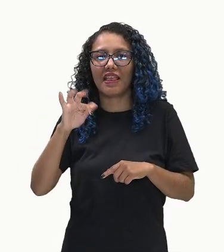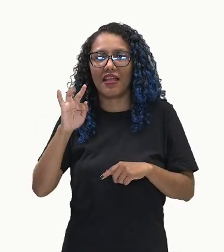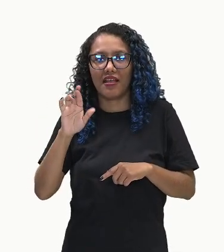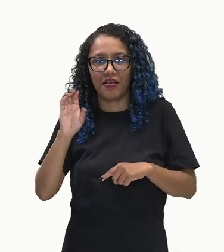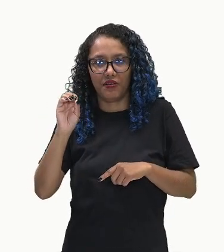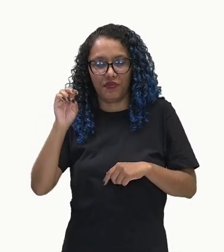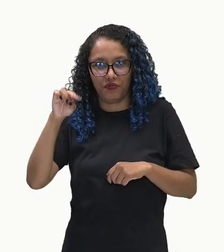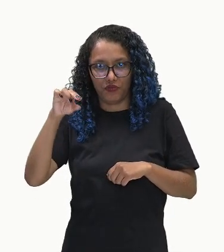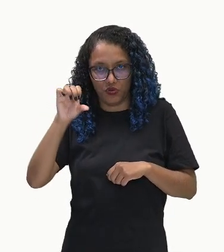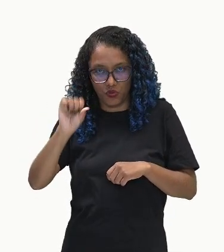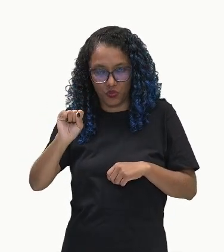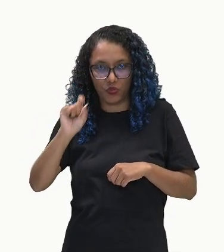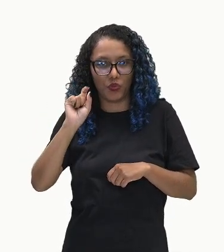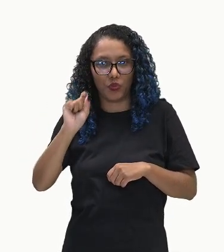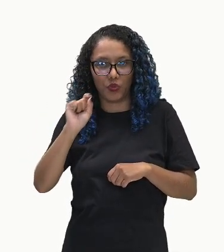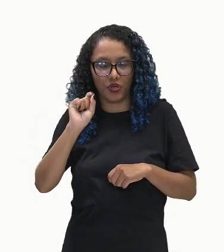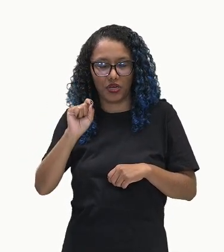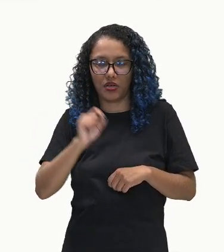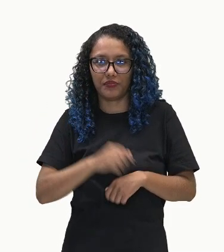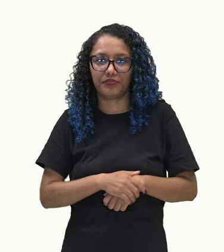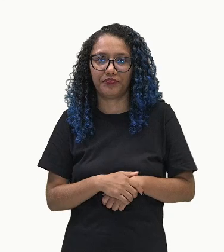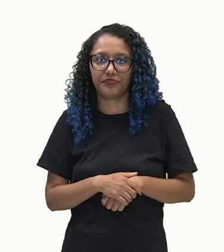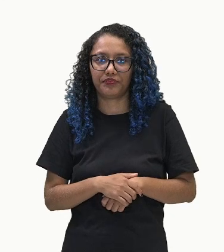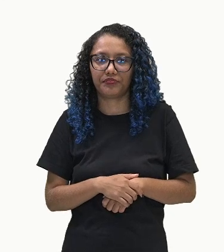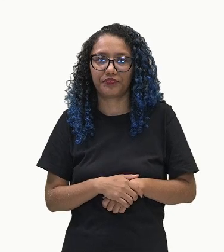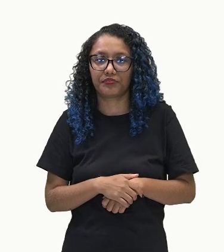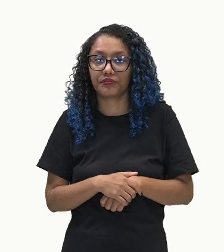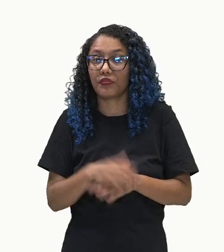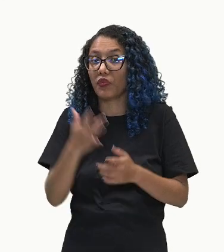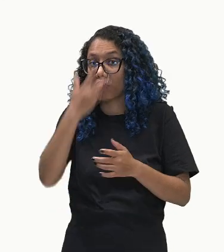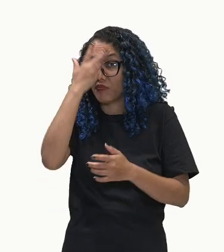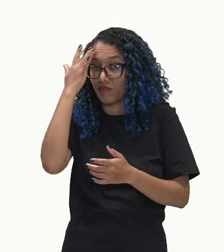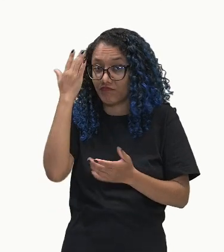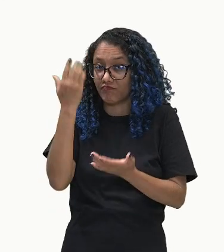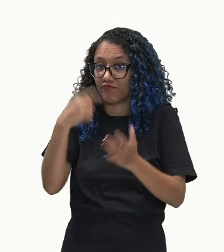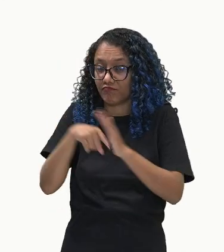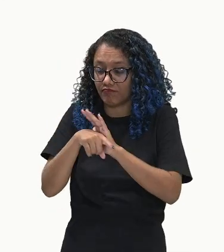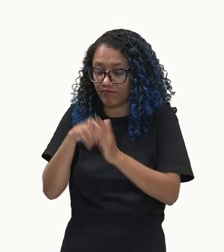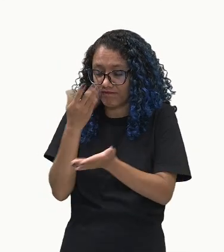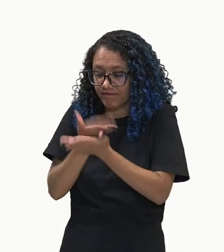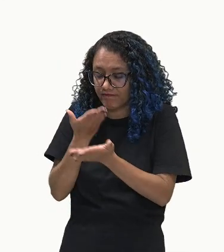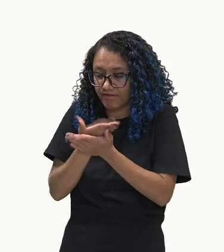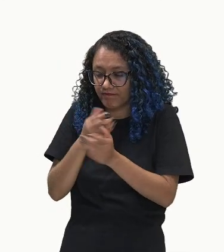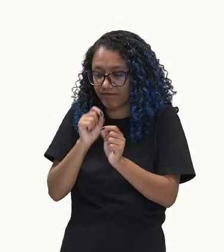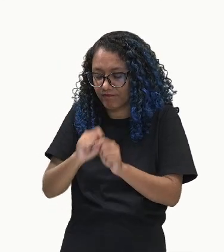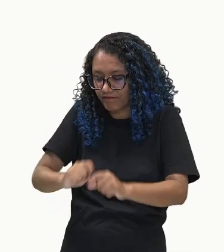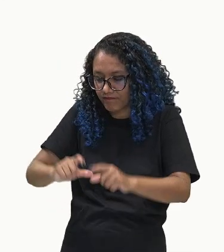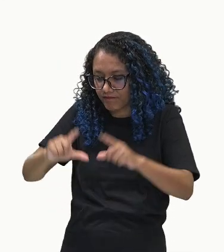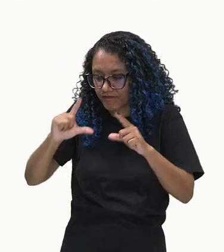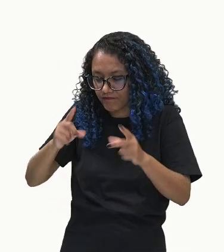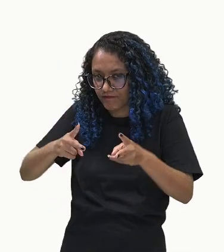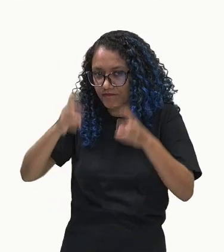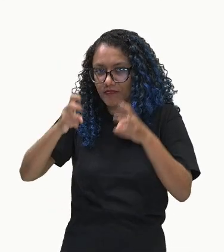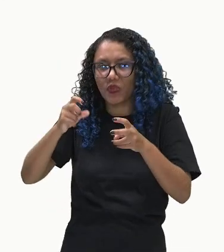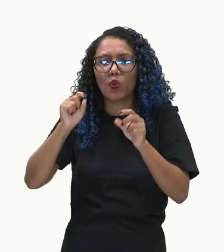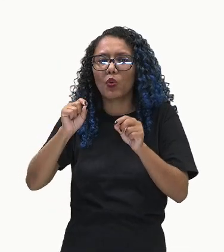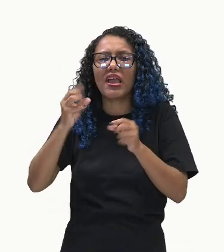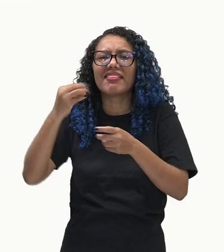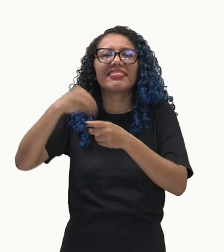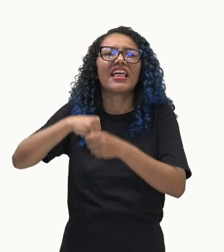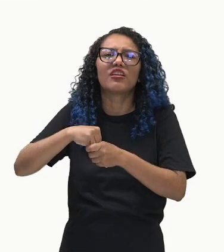que é o que os especialistas nela fazem, dão um aumento nela, eles vão perceber essa composição